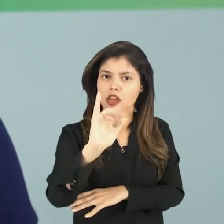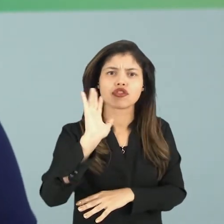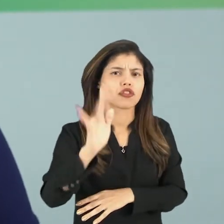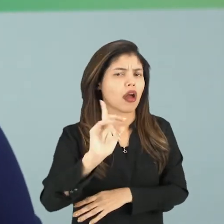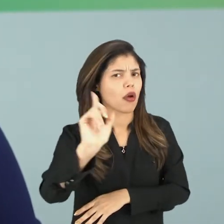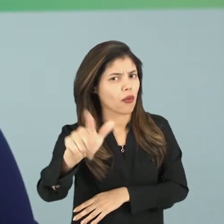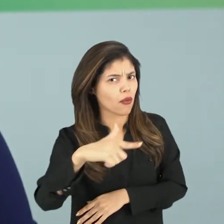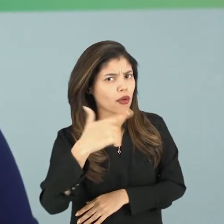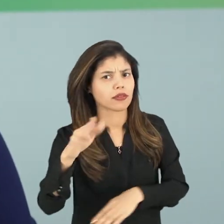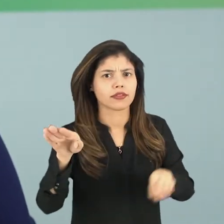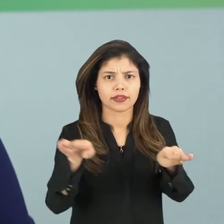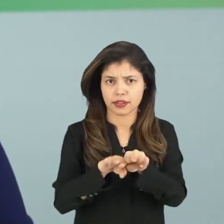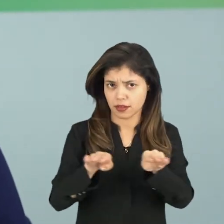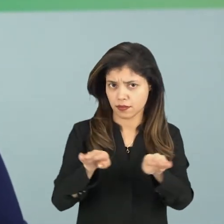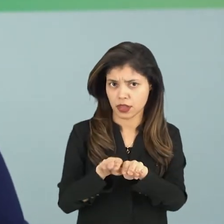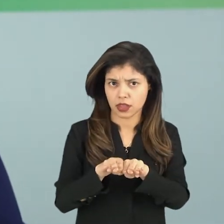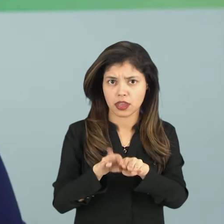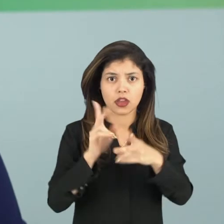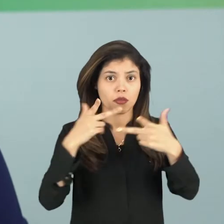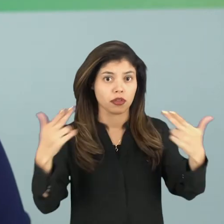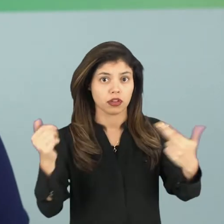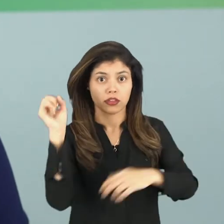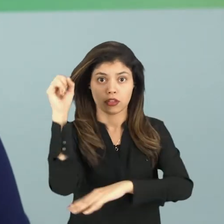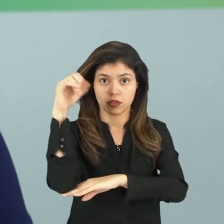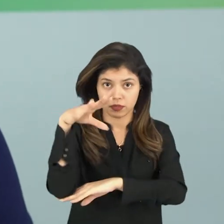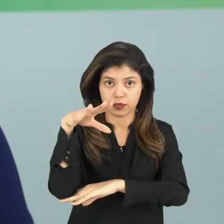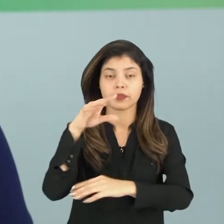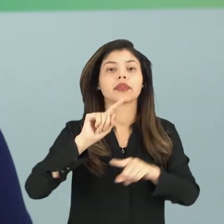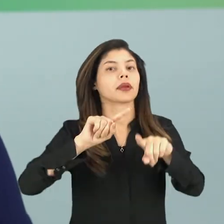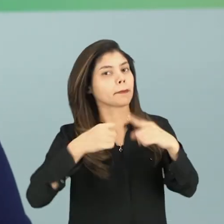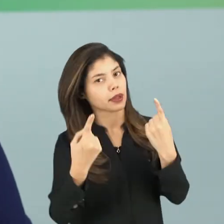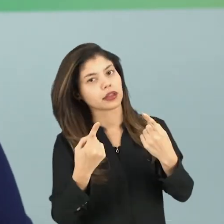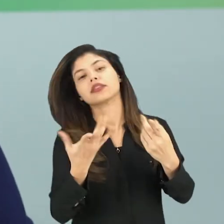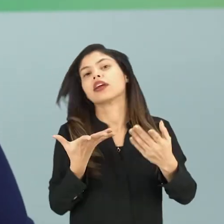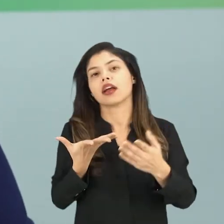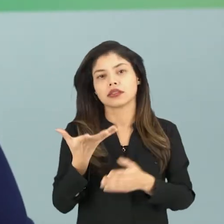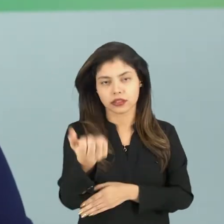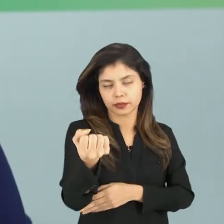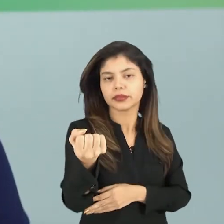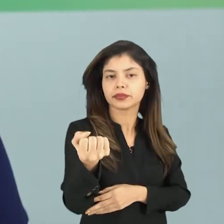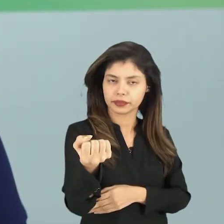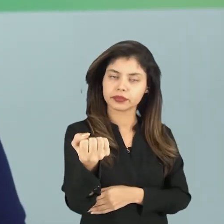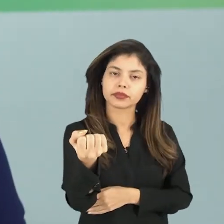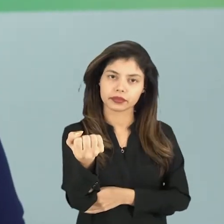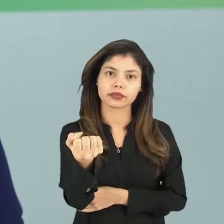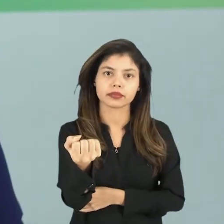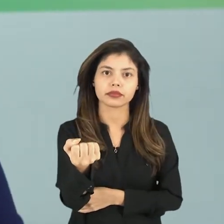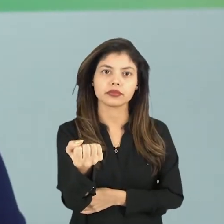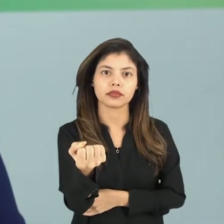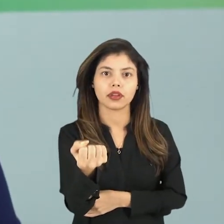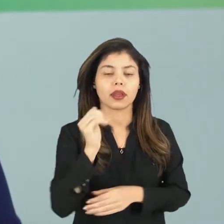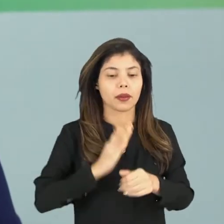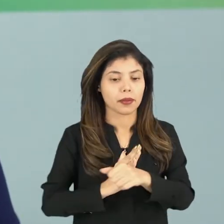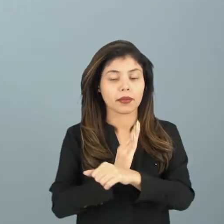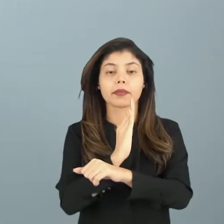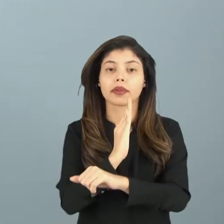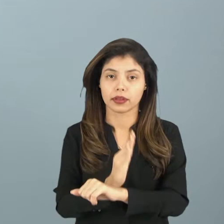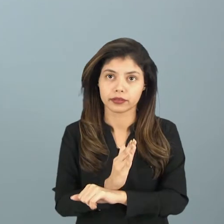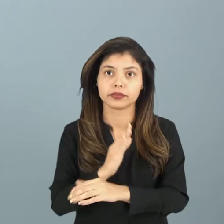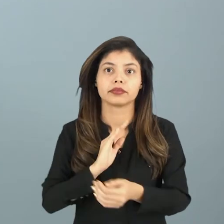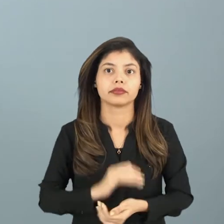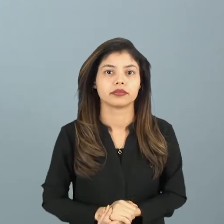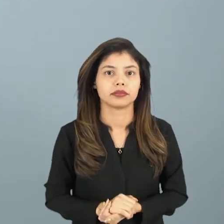outros são também objetos luminosos, mas eles recebem. E aí eles